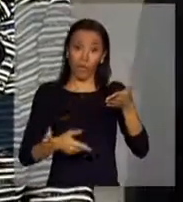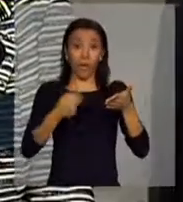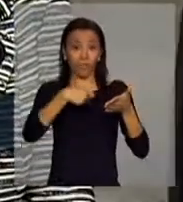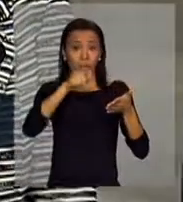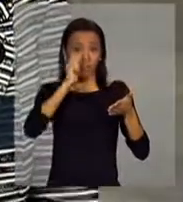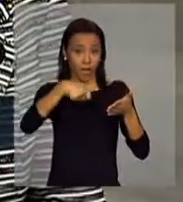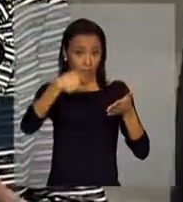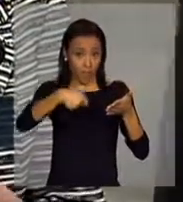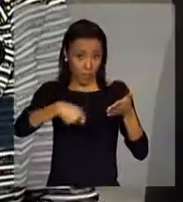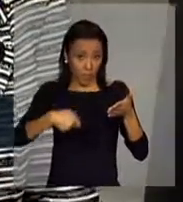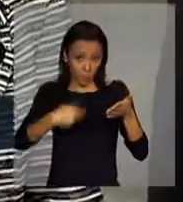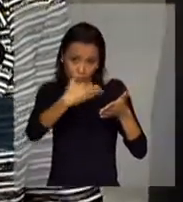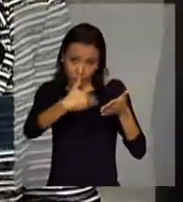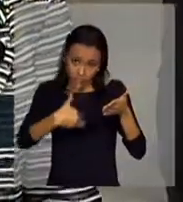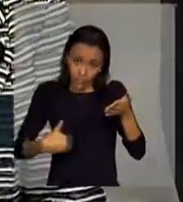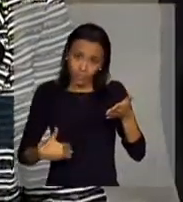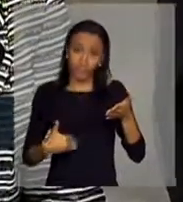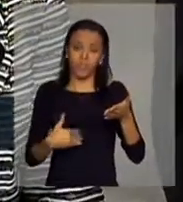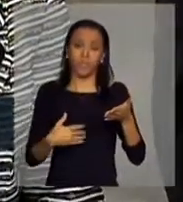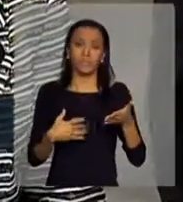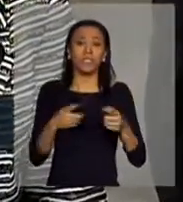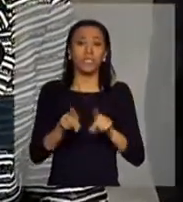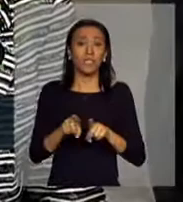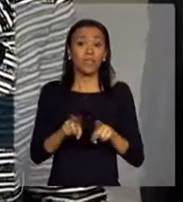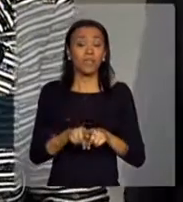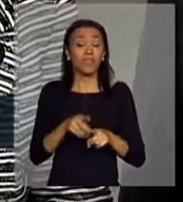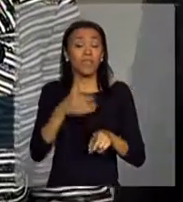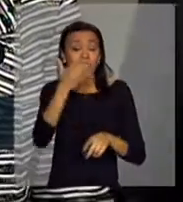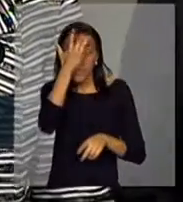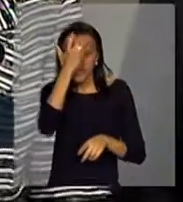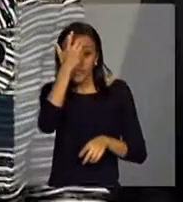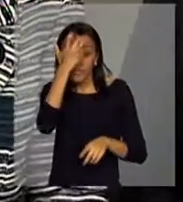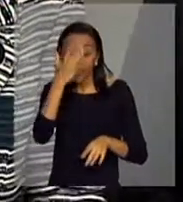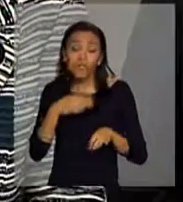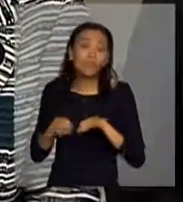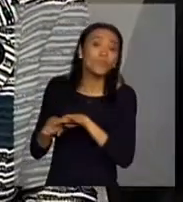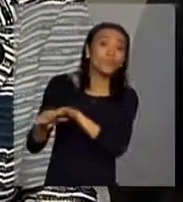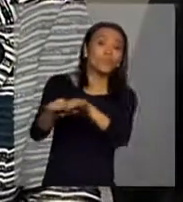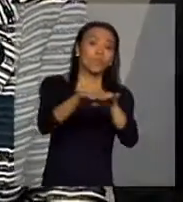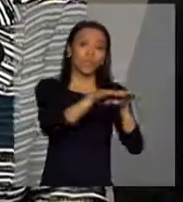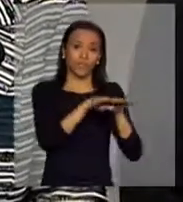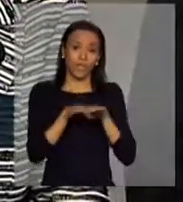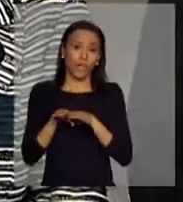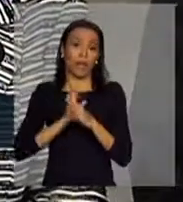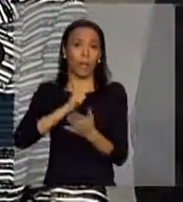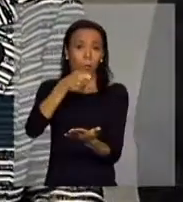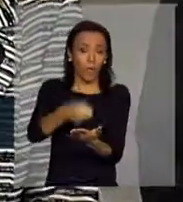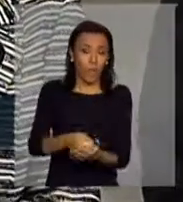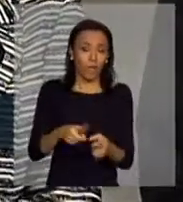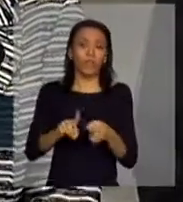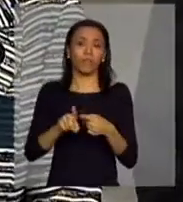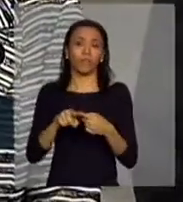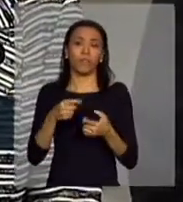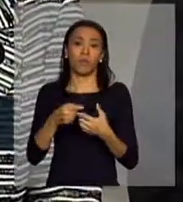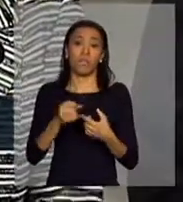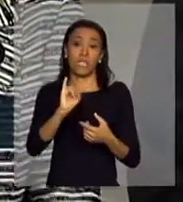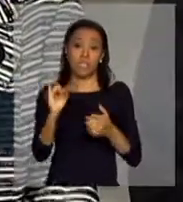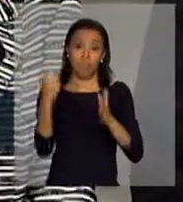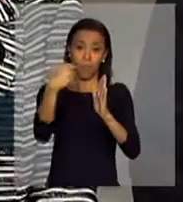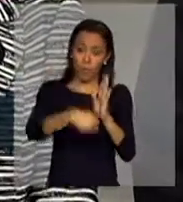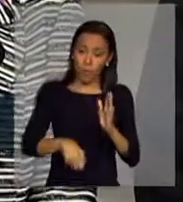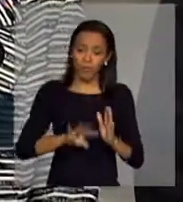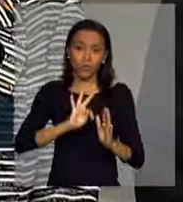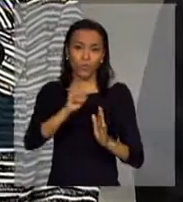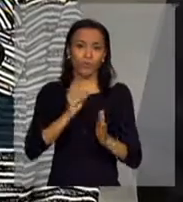por empregado e vai possibilitar a unificação do pagamento das contribuições e impostos